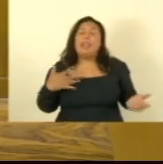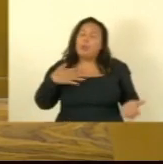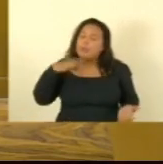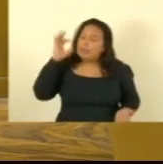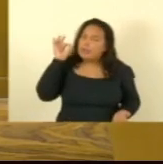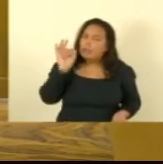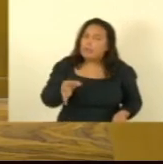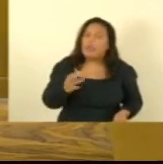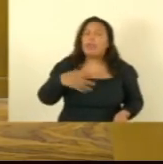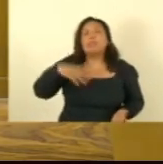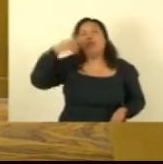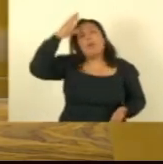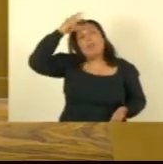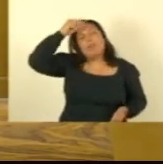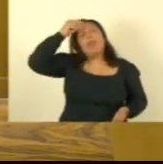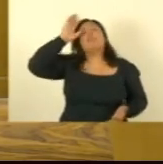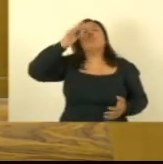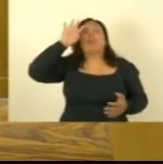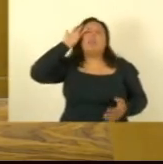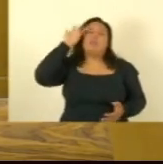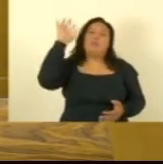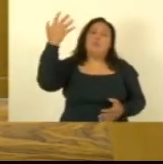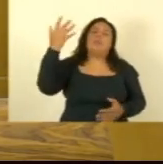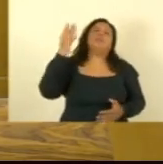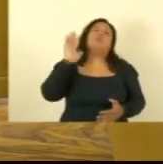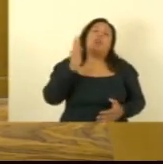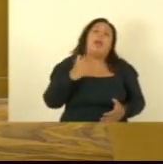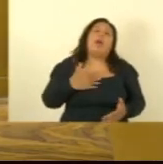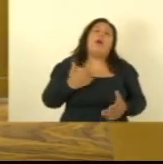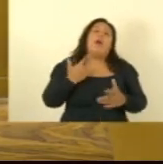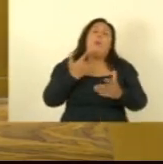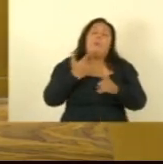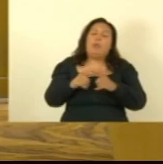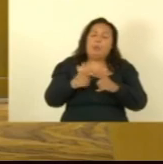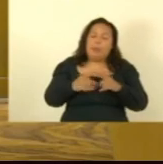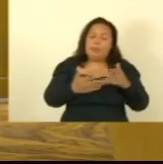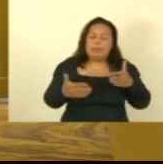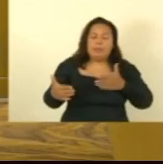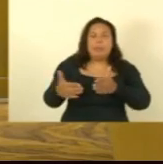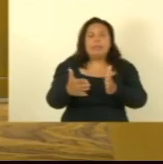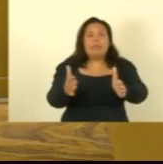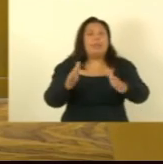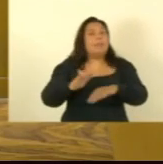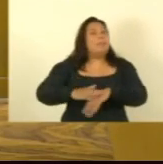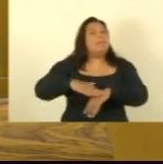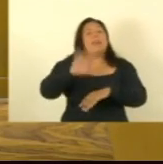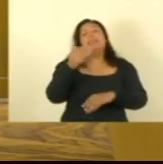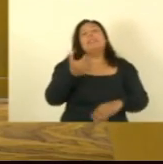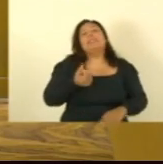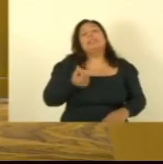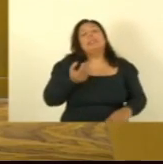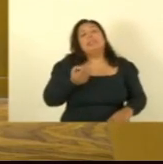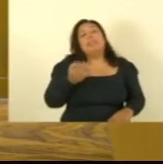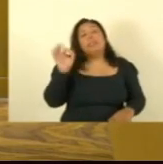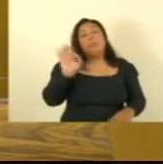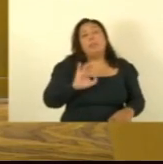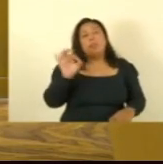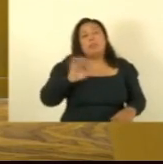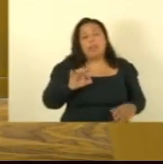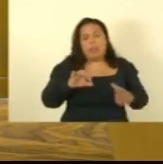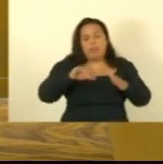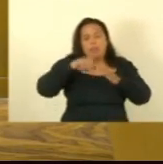certeza que o Renato já teria resolvido a questão da estrada, que mais de 60% da estrada